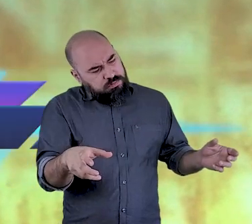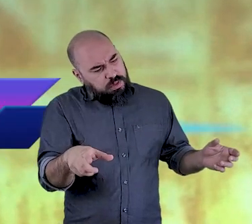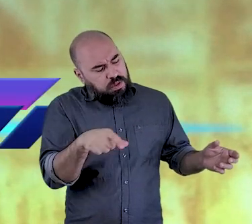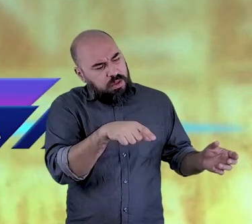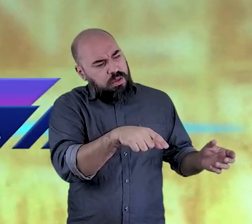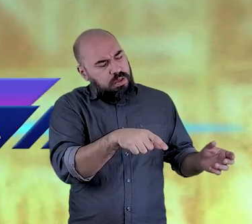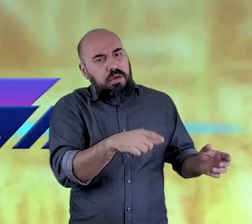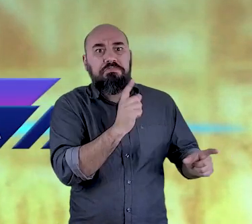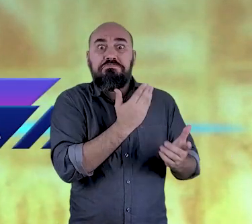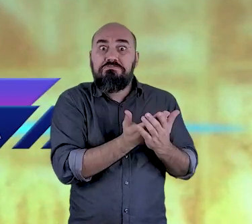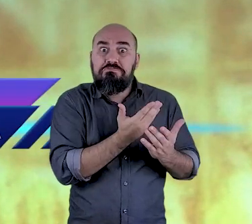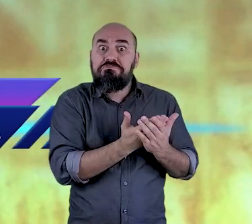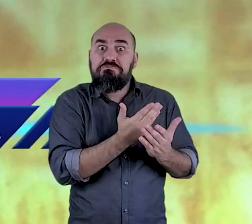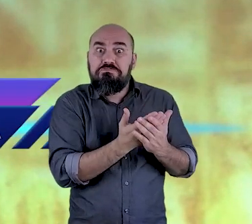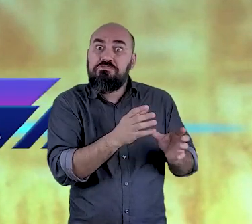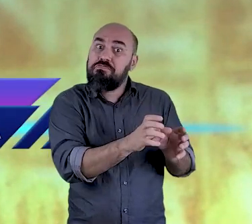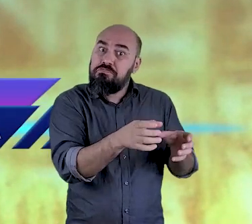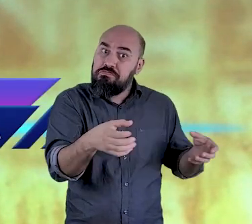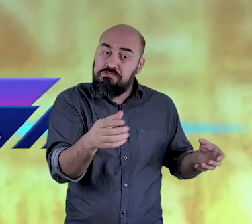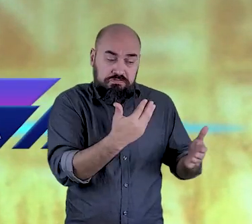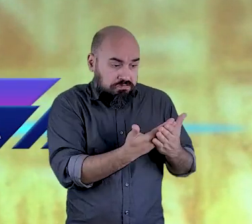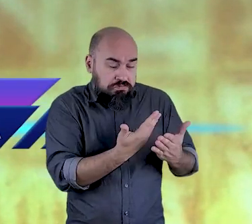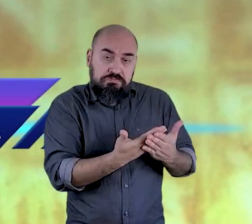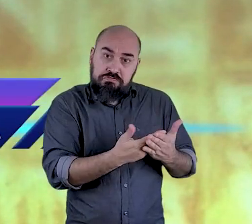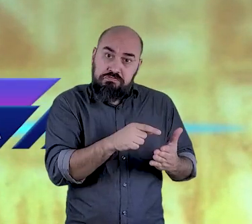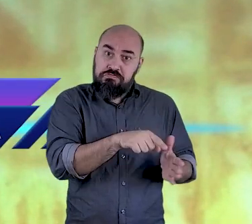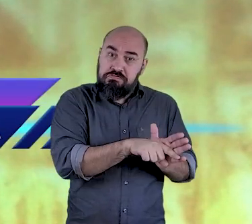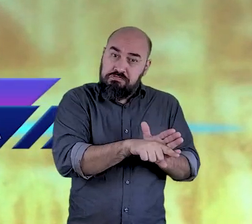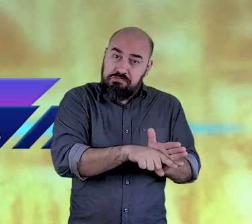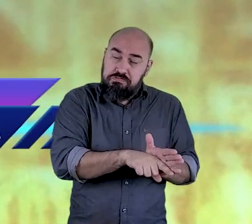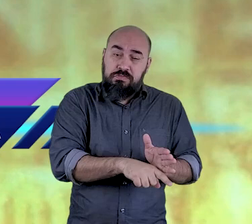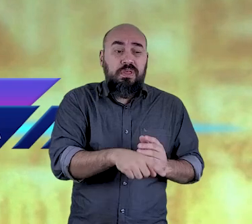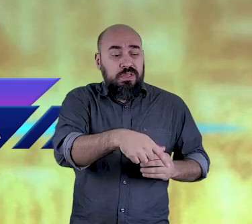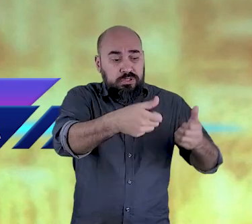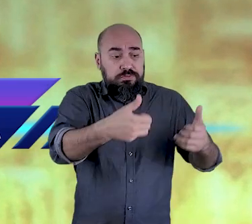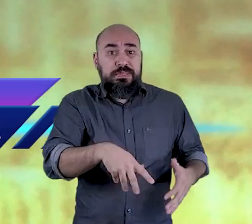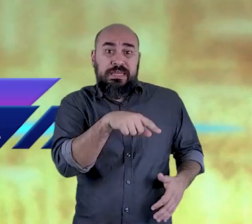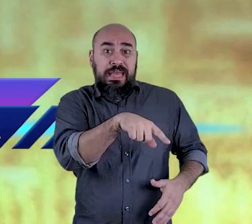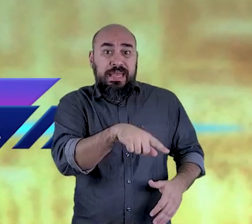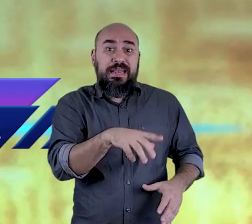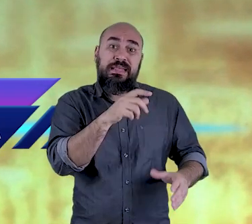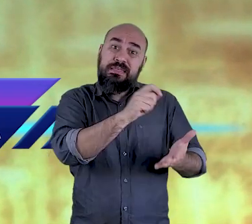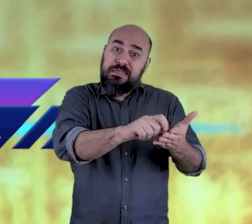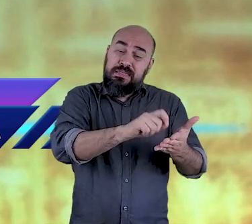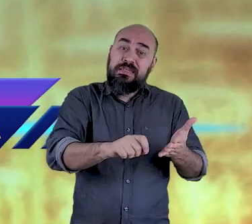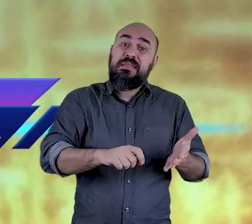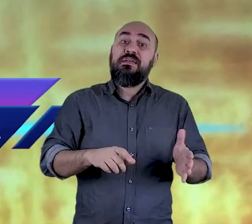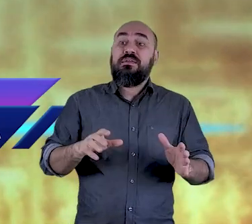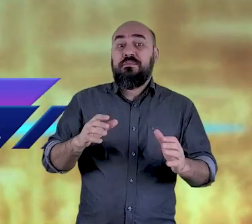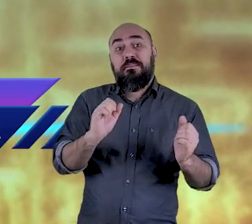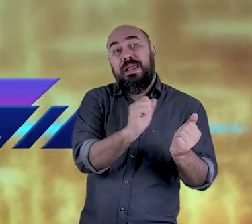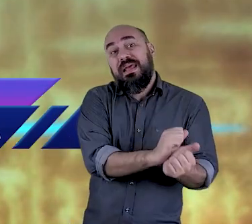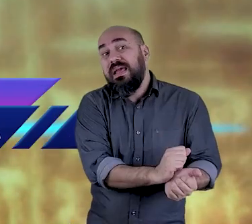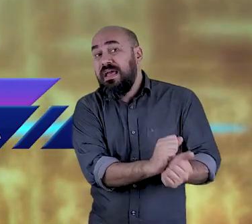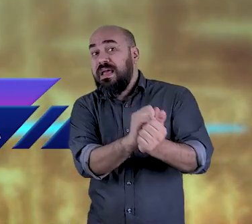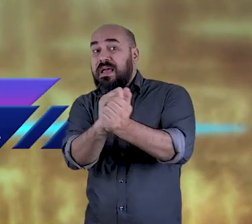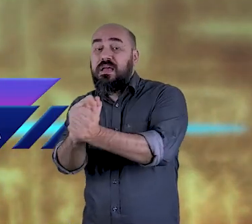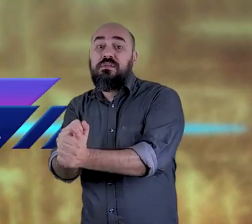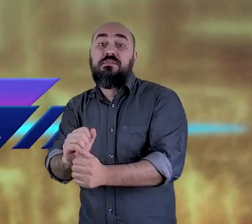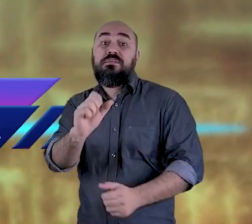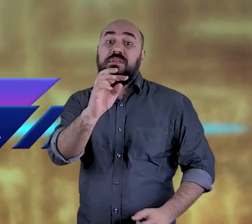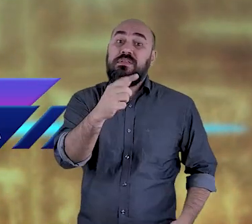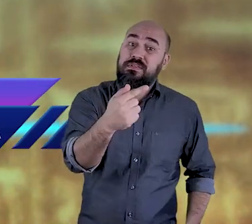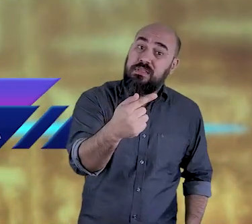Babilônia derrotasse Jerusalém o cativeiro duraria cerca de 70 anos e é exatamente